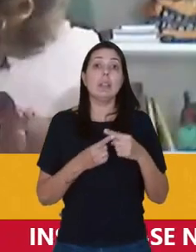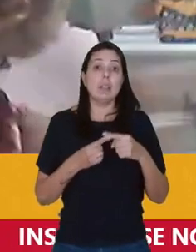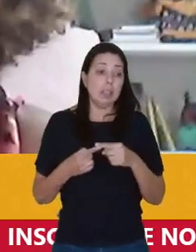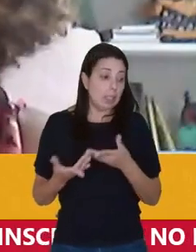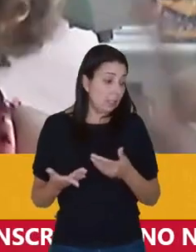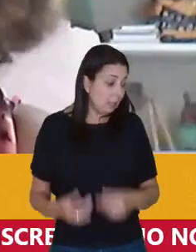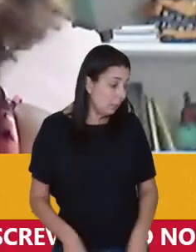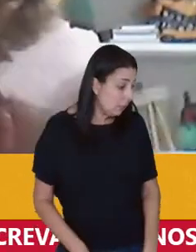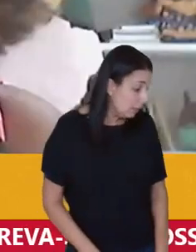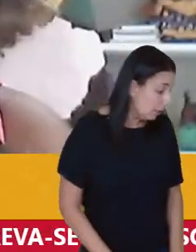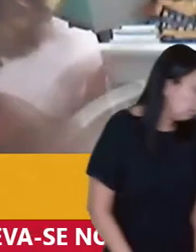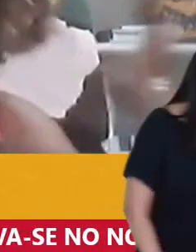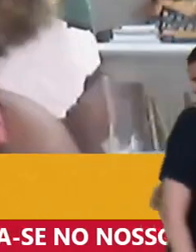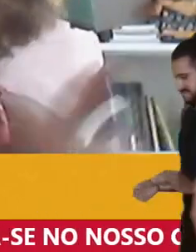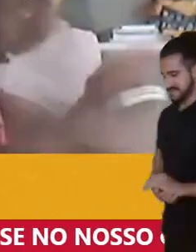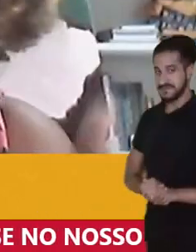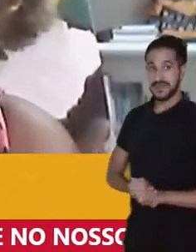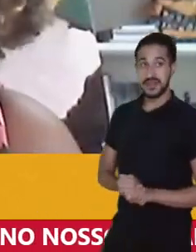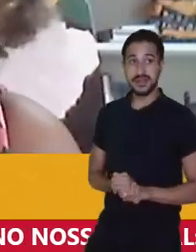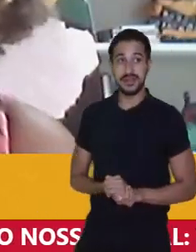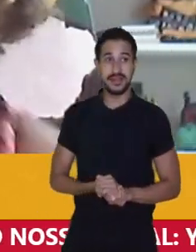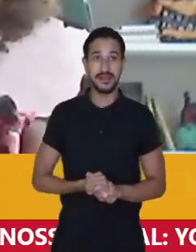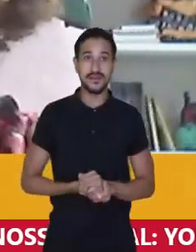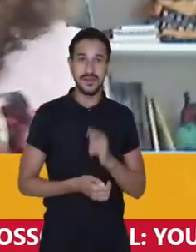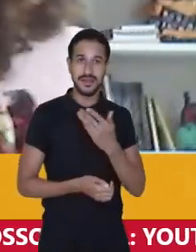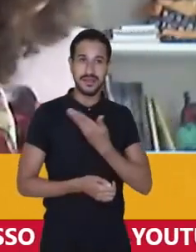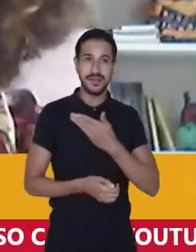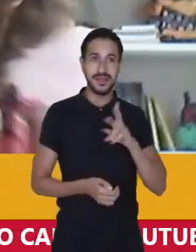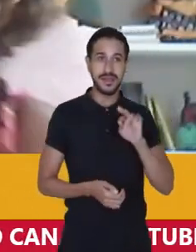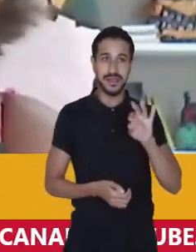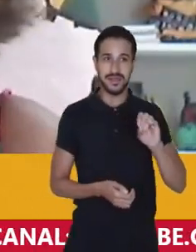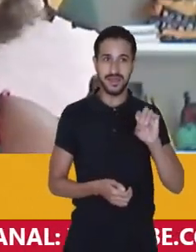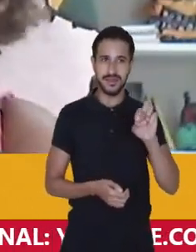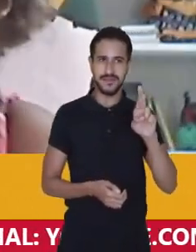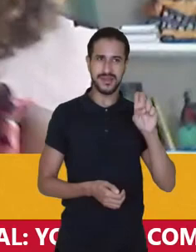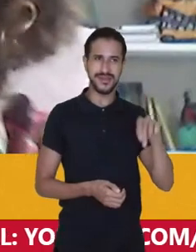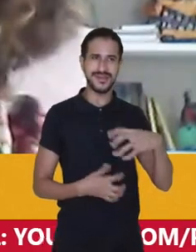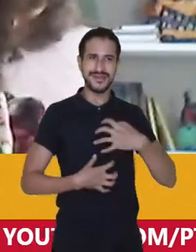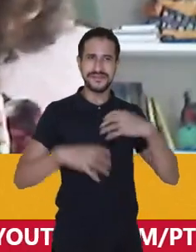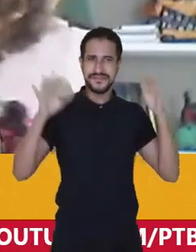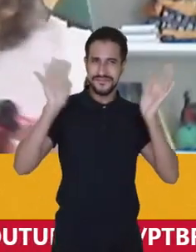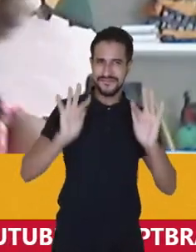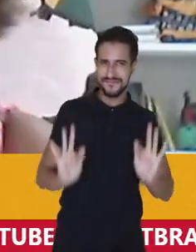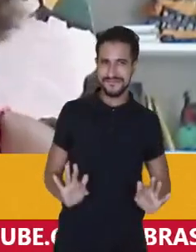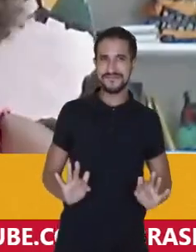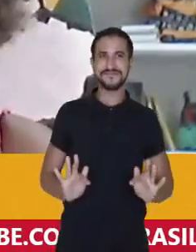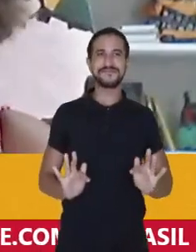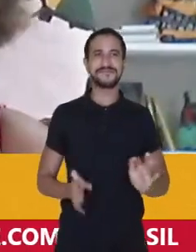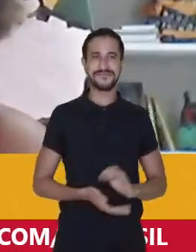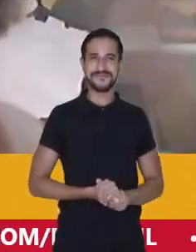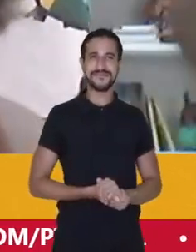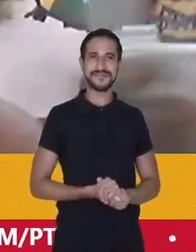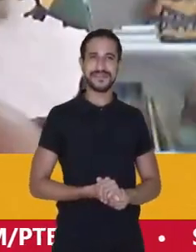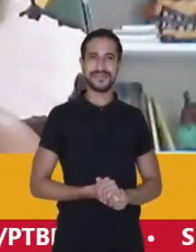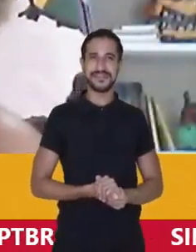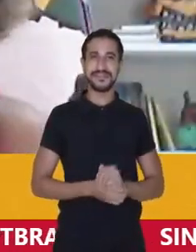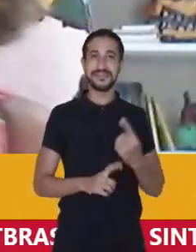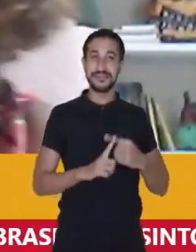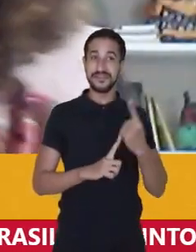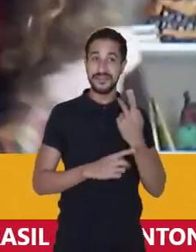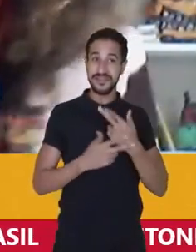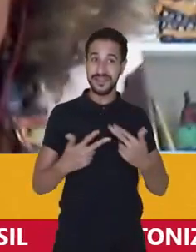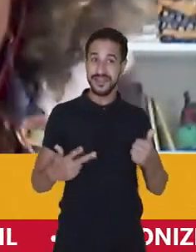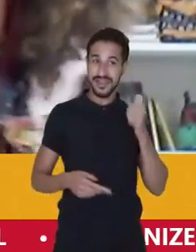me descrever e disse assim, e também sei que você é amiga do Renato Emerson. Eu fiquei tão feliz, assim, porque uma das coisas